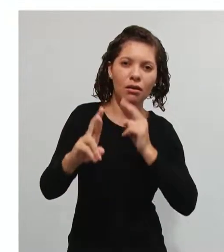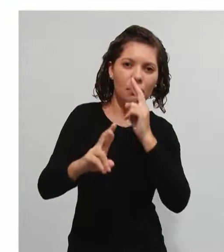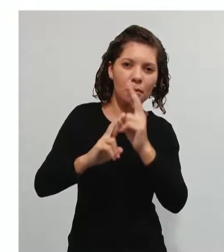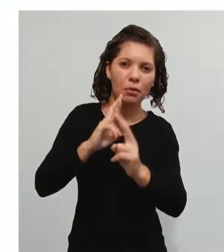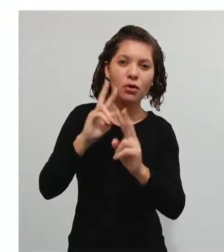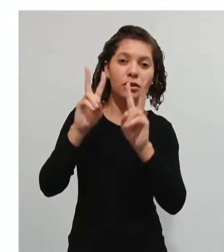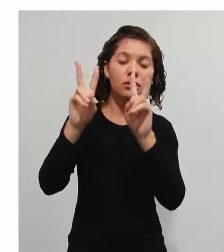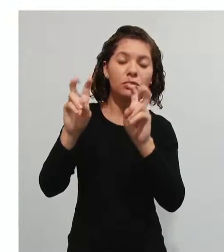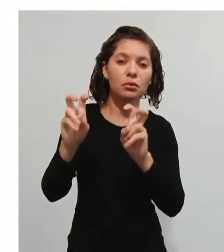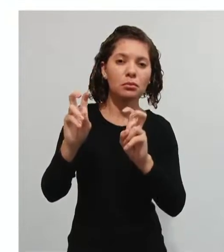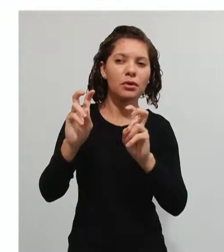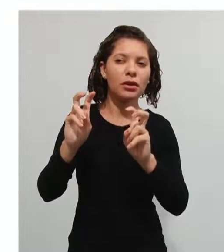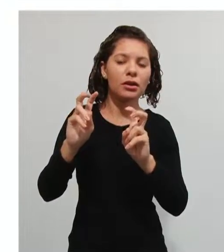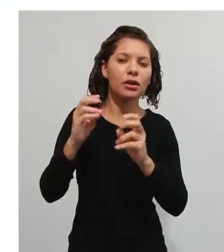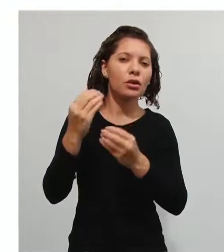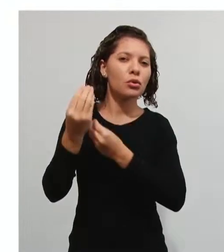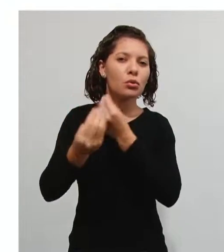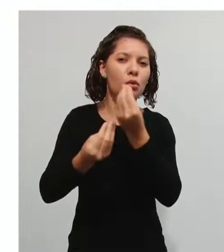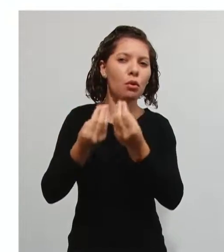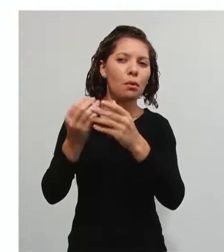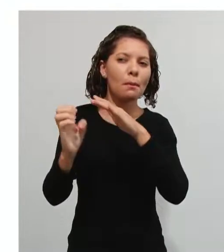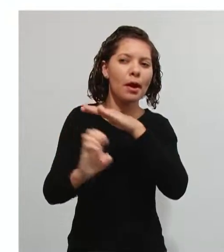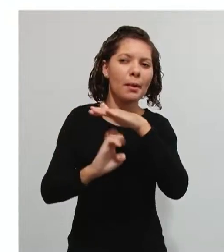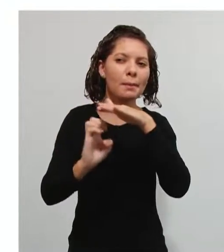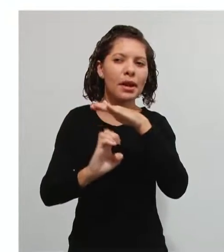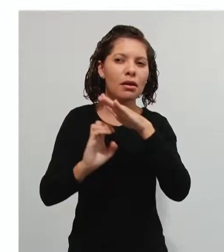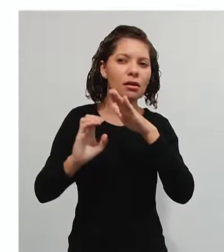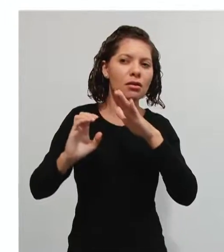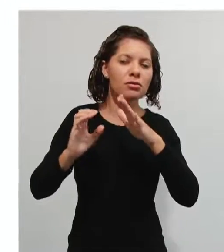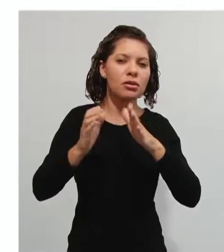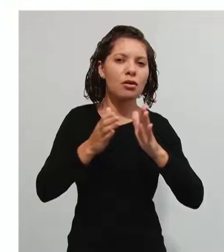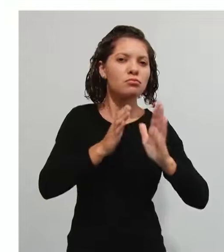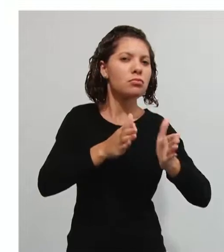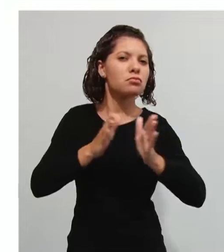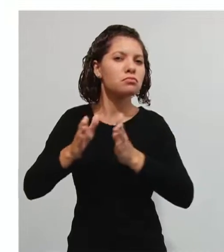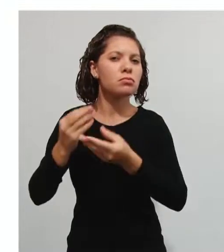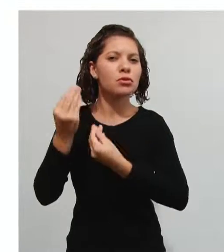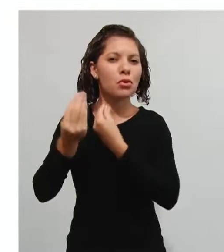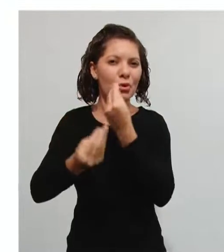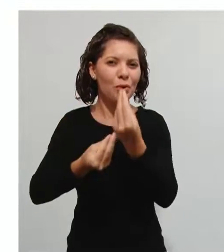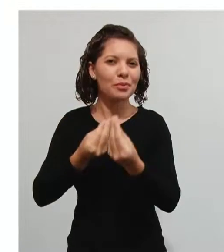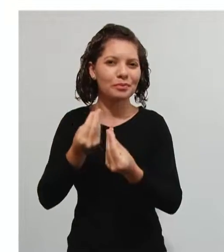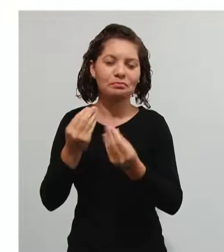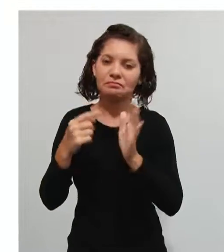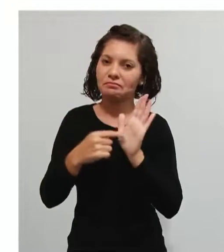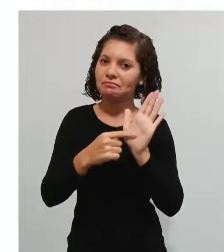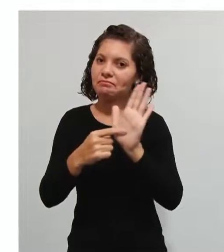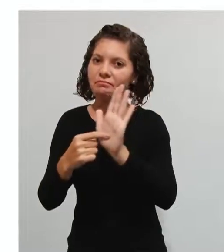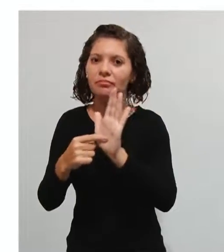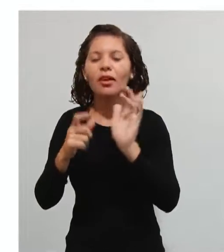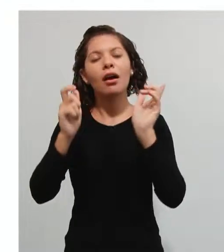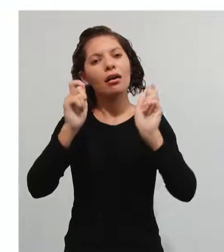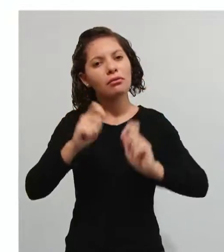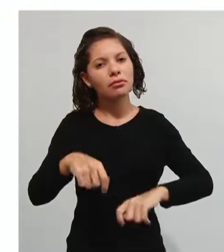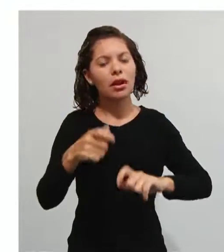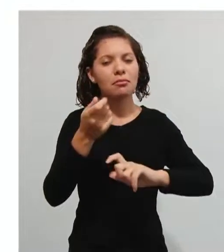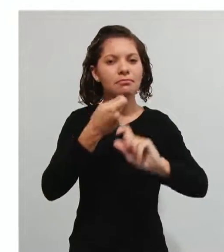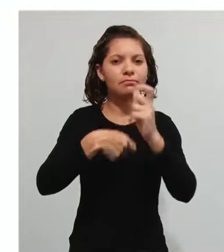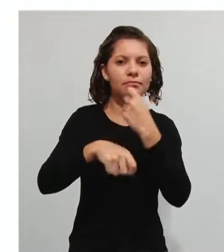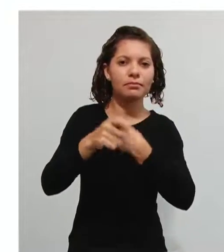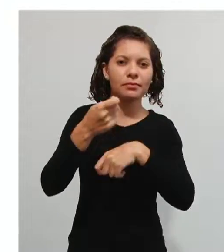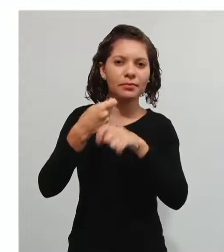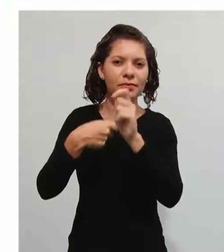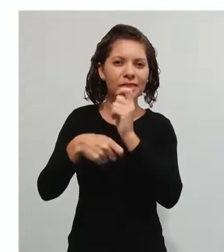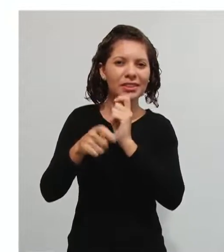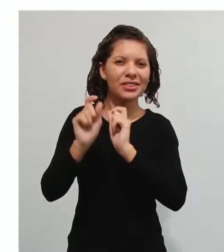desempenho real em relação ao que foi planejado, permitindo à administração que